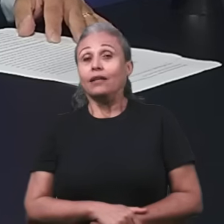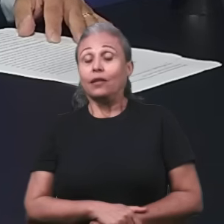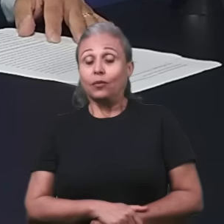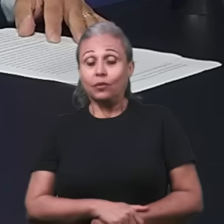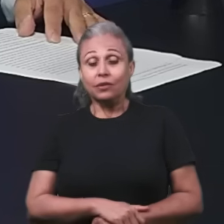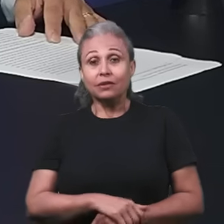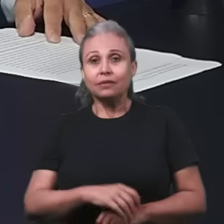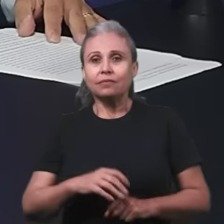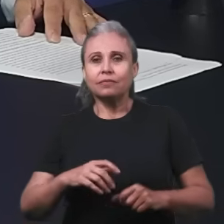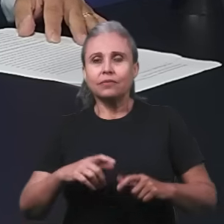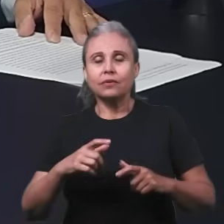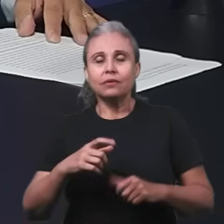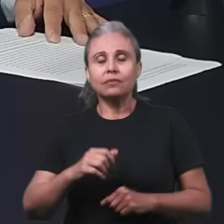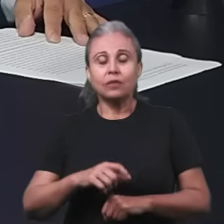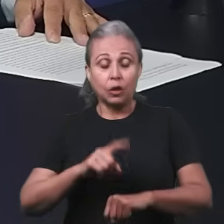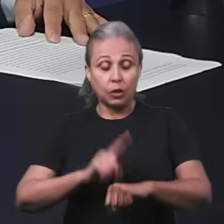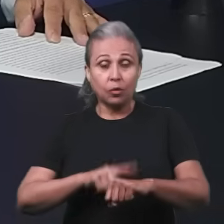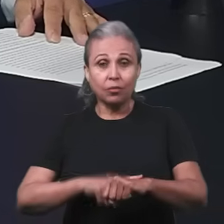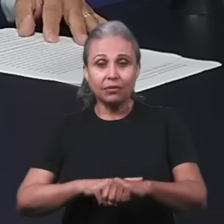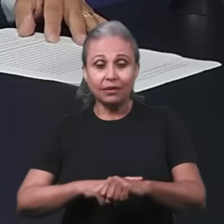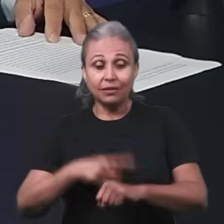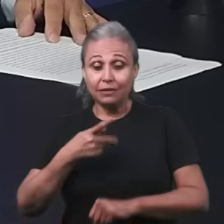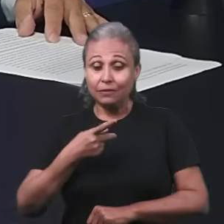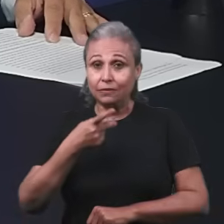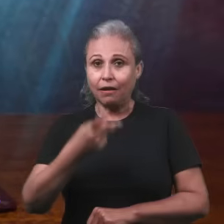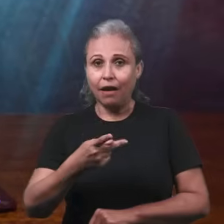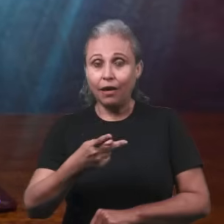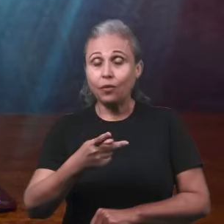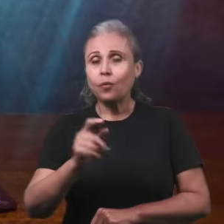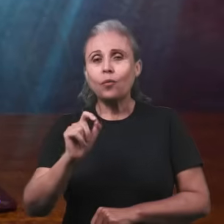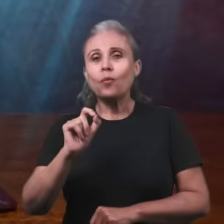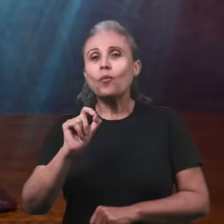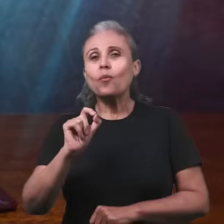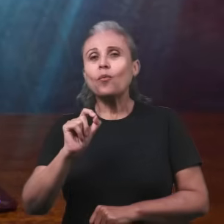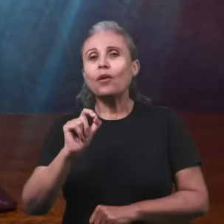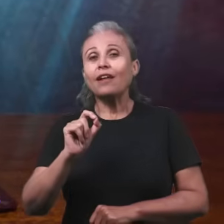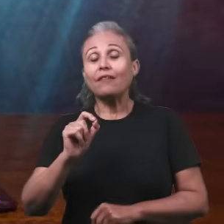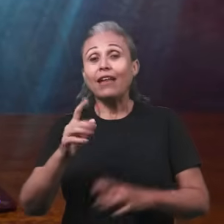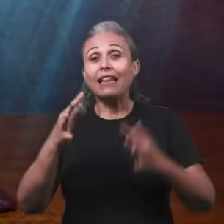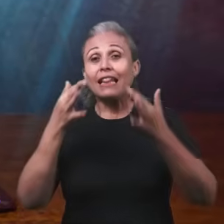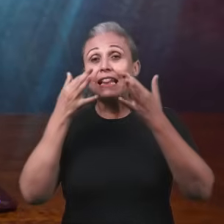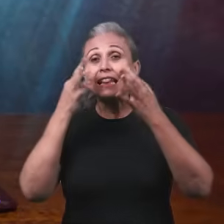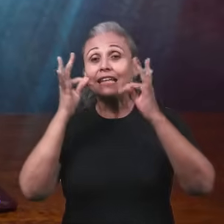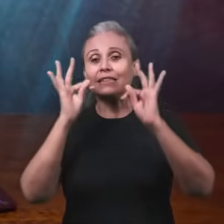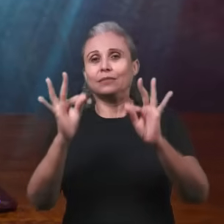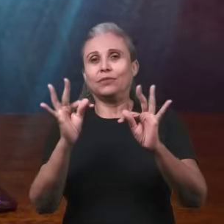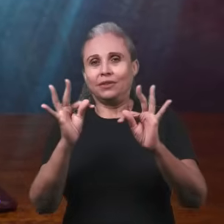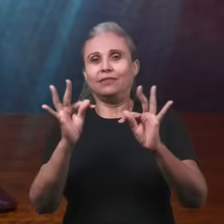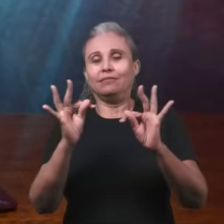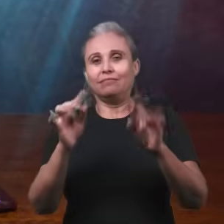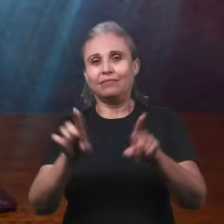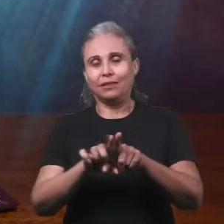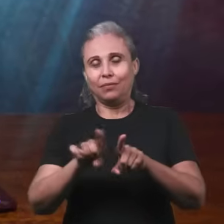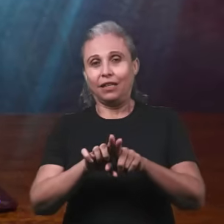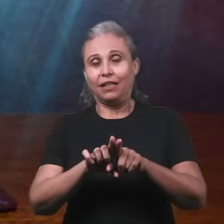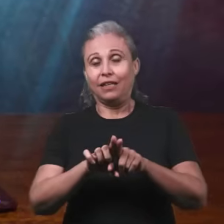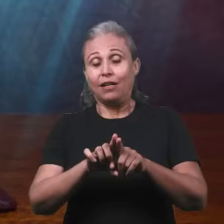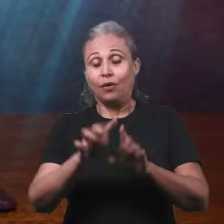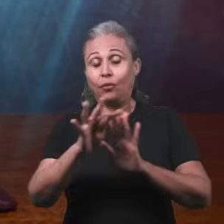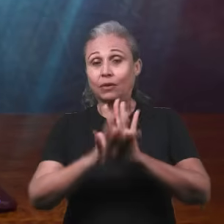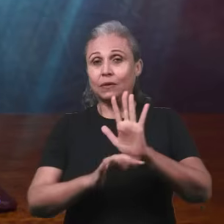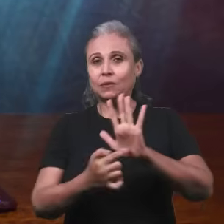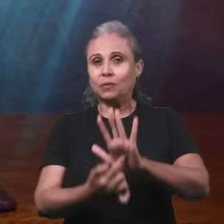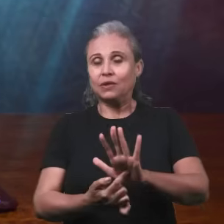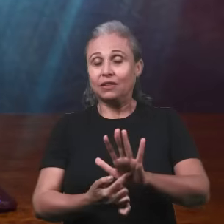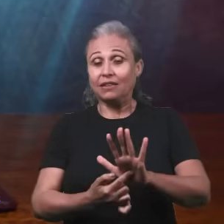fé. E a palavra, em 1 João 5,10, diz assim, quem crê em Jesus Cristo tem